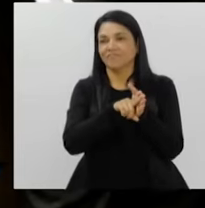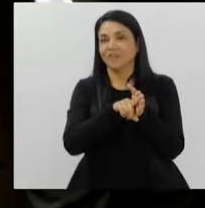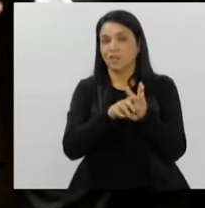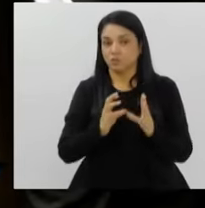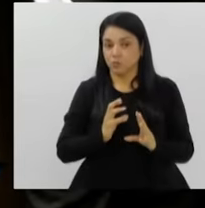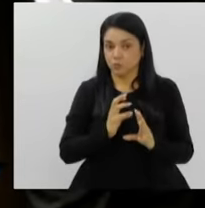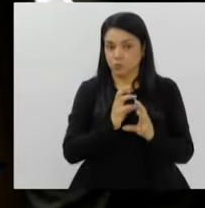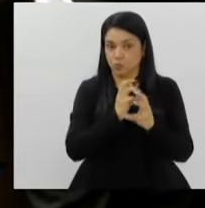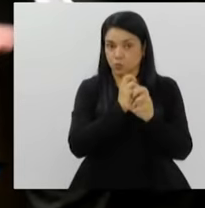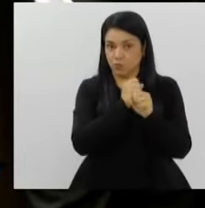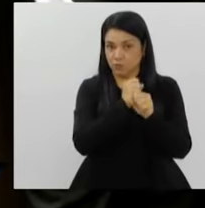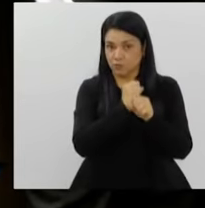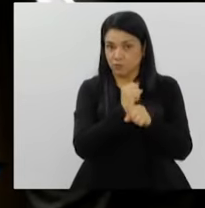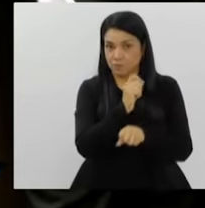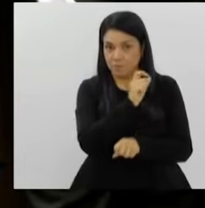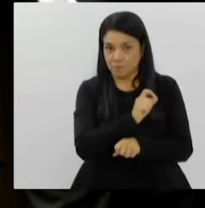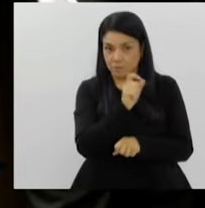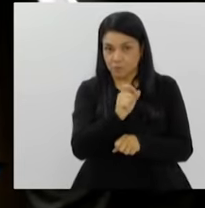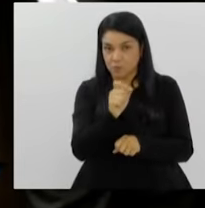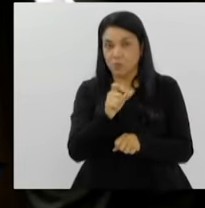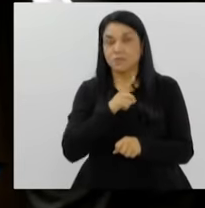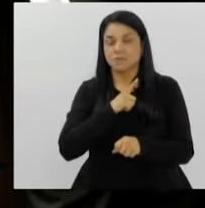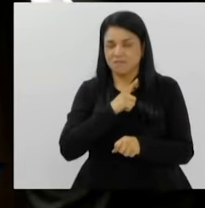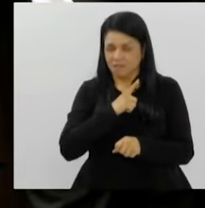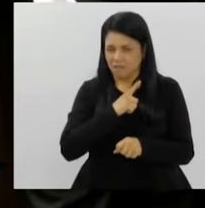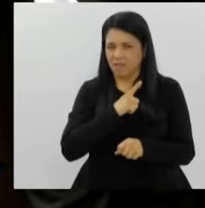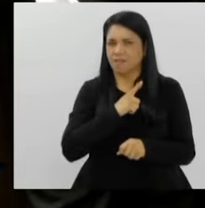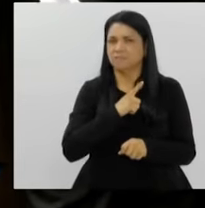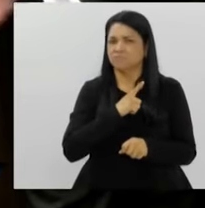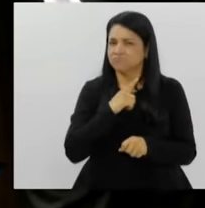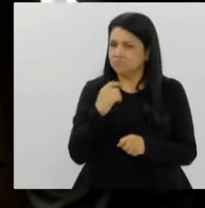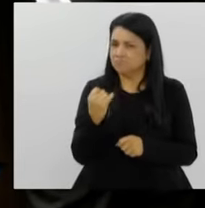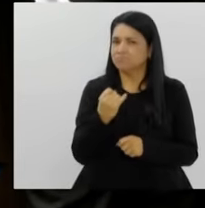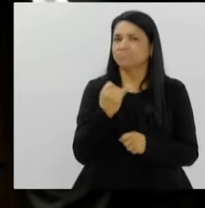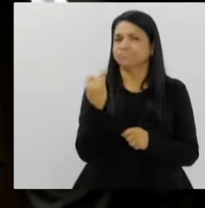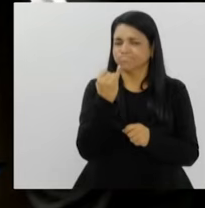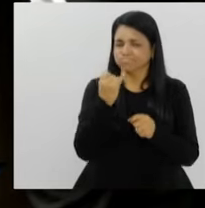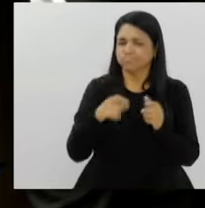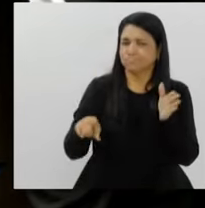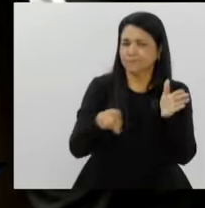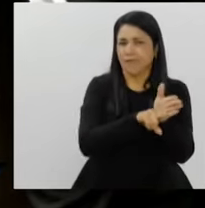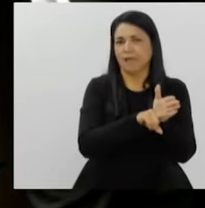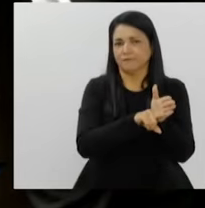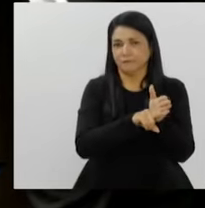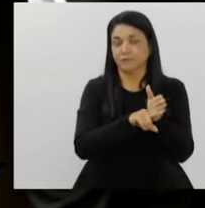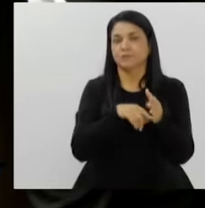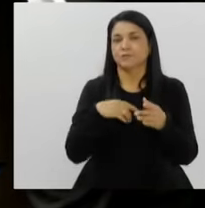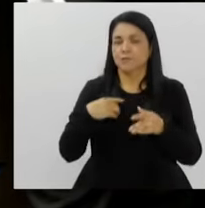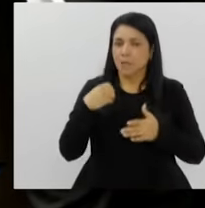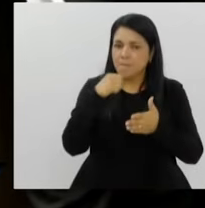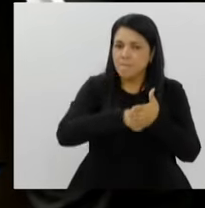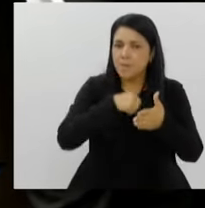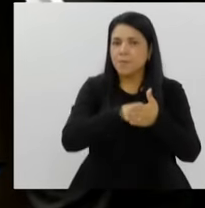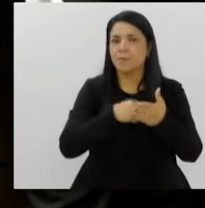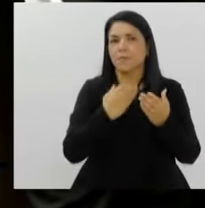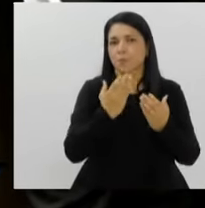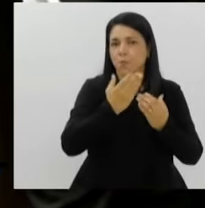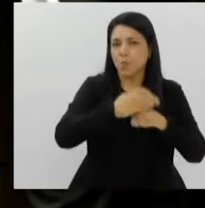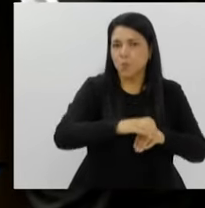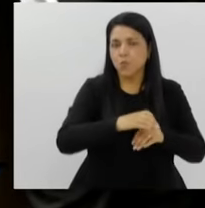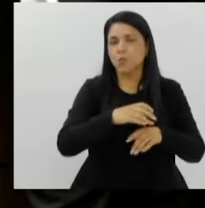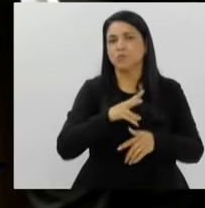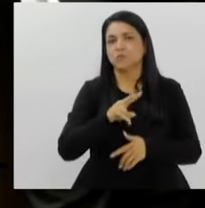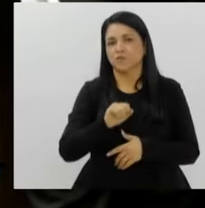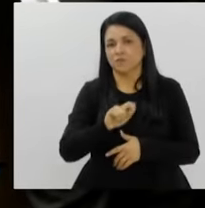de pessoal, a gente sabe que tem um déficit operacional muito grande, por isso que a gente tem brigado pelo concurso, pelo aumento das vagas nesse